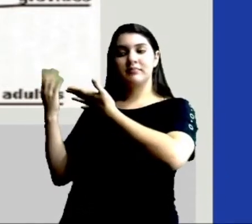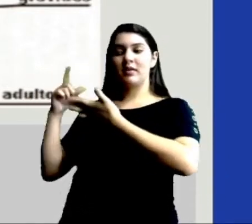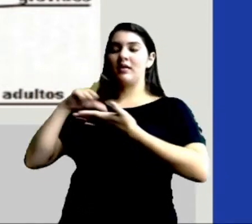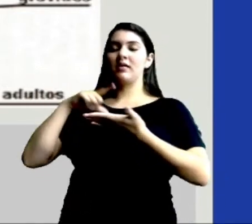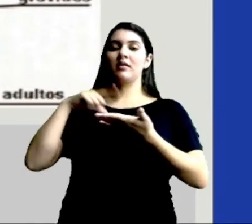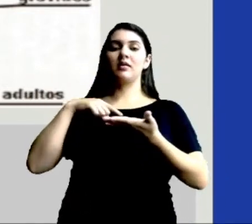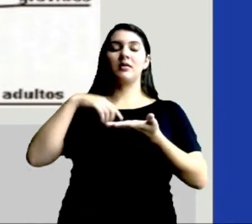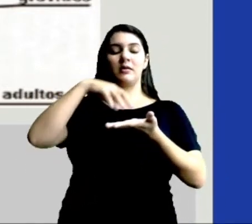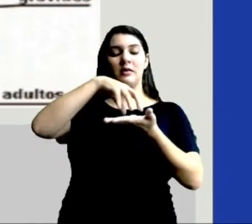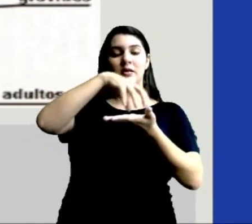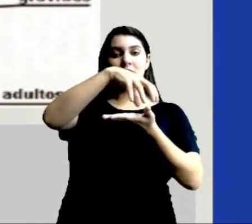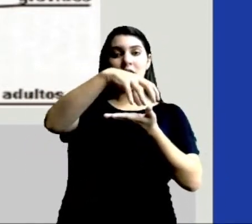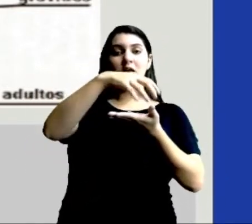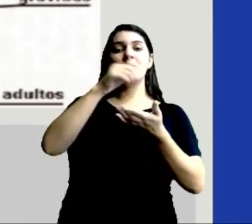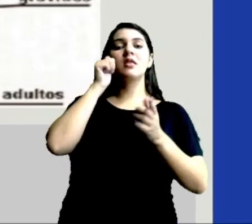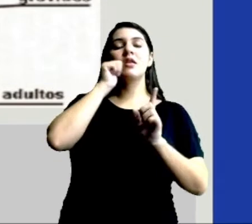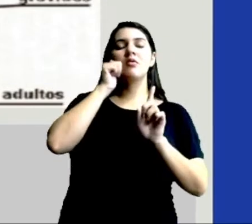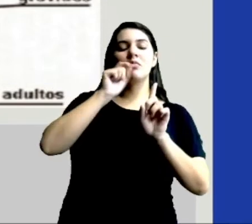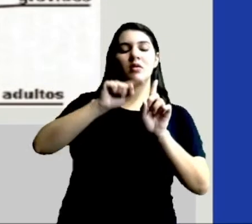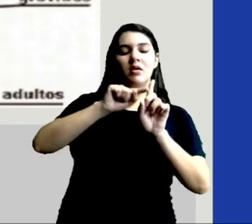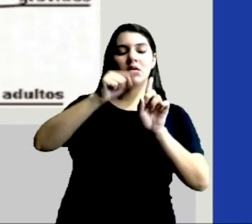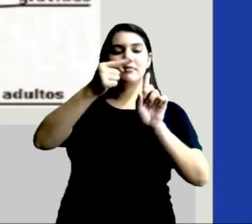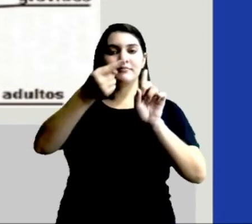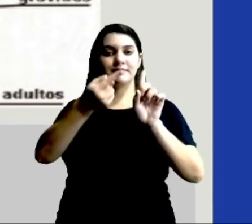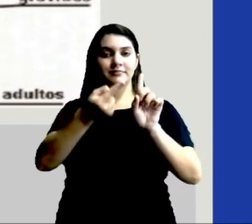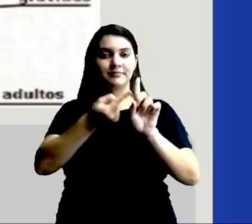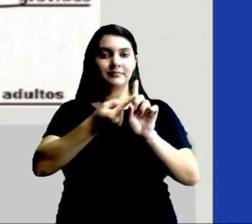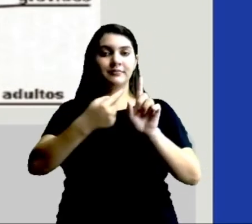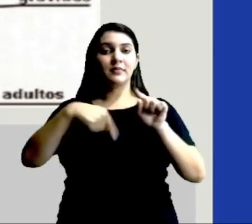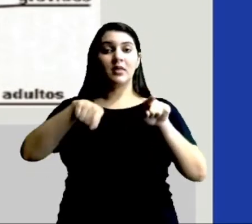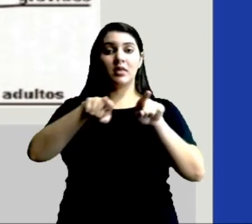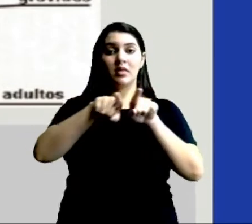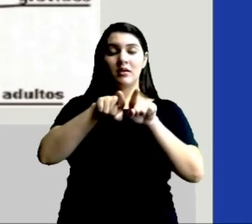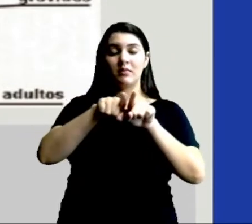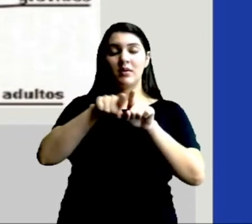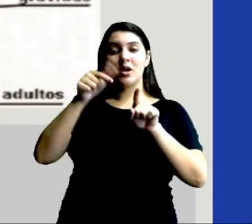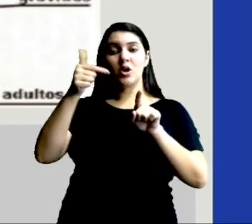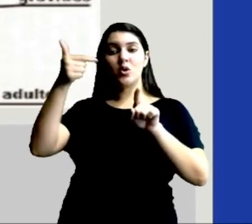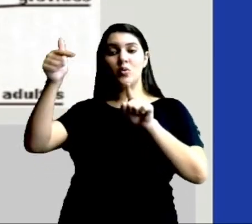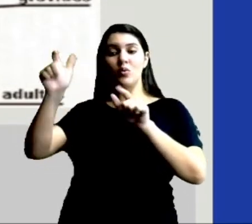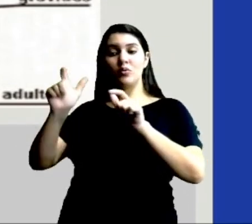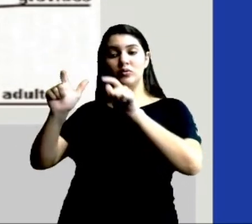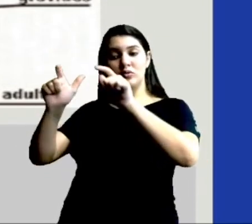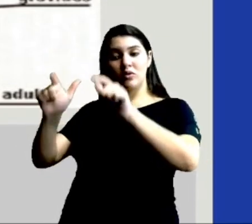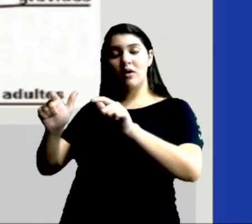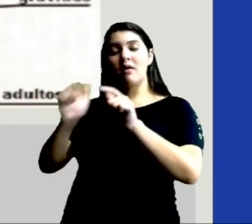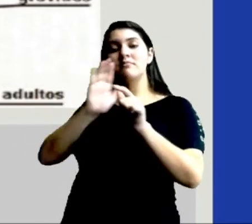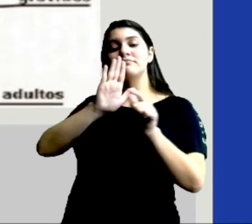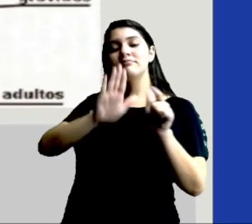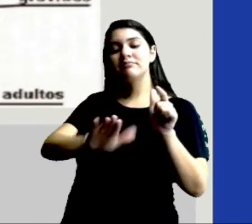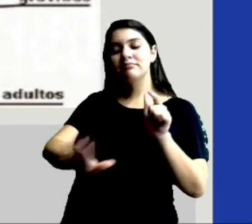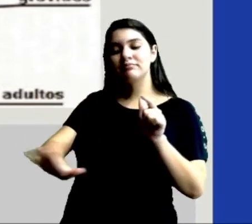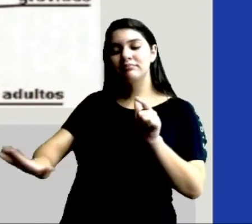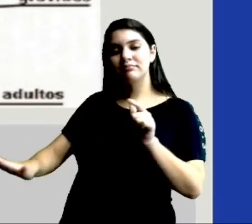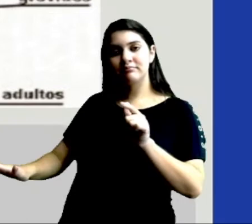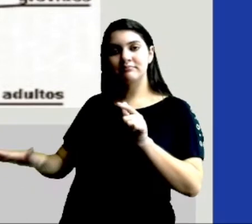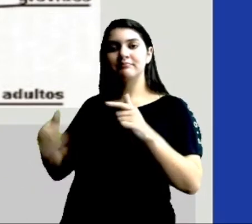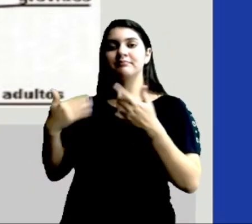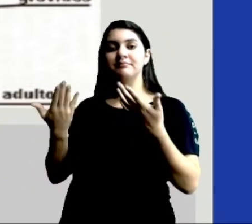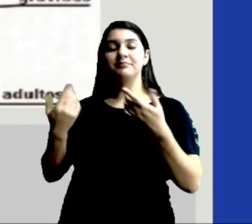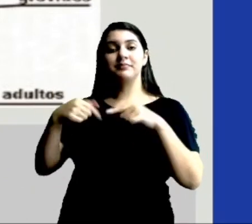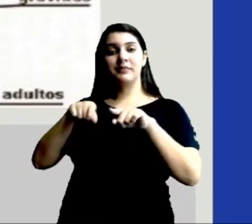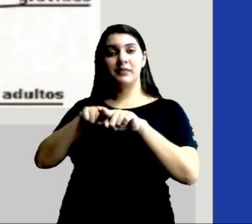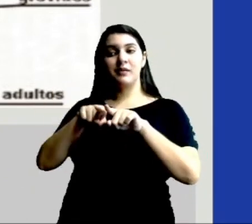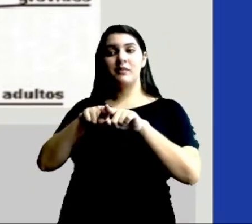setor das grávidas, em outro setor colocavam as crianças separadas,